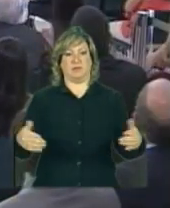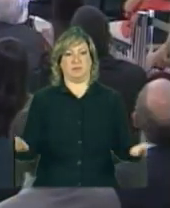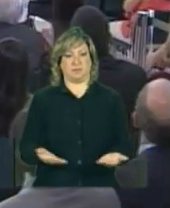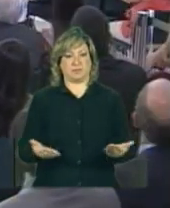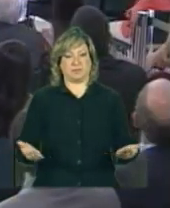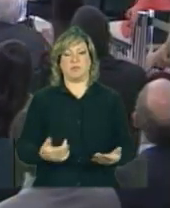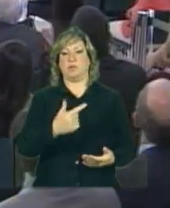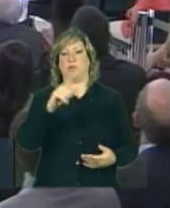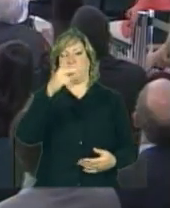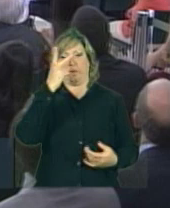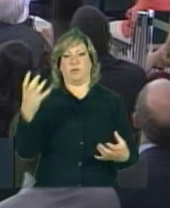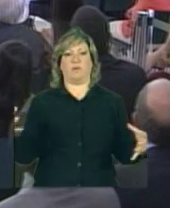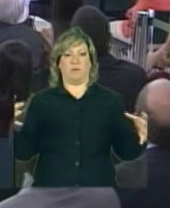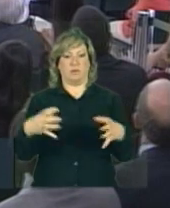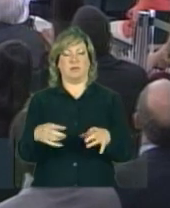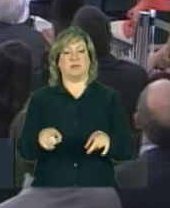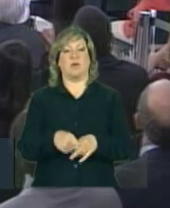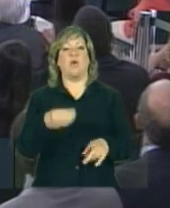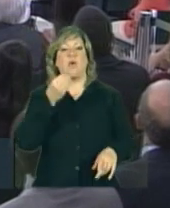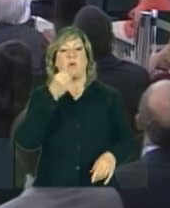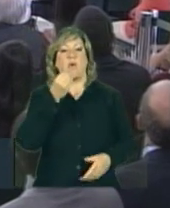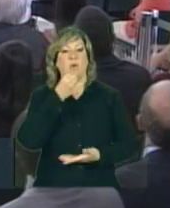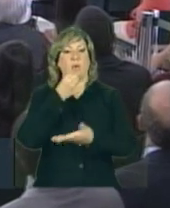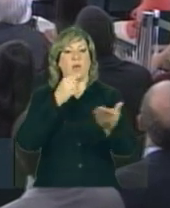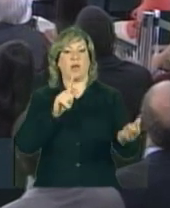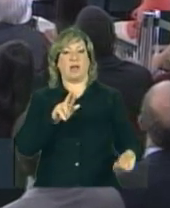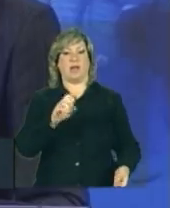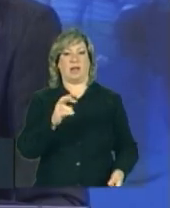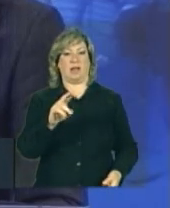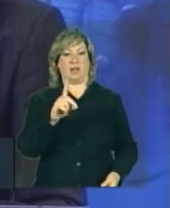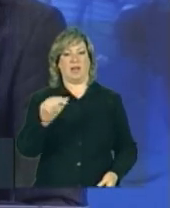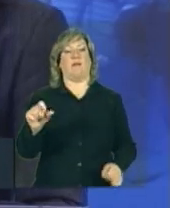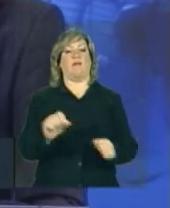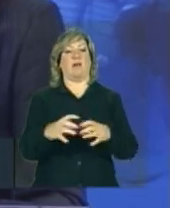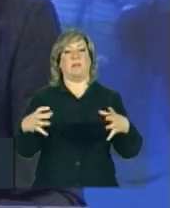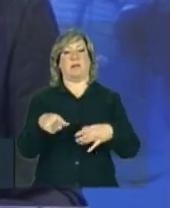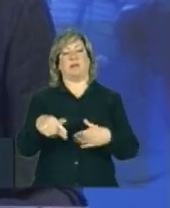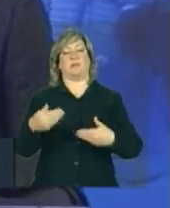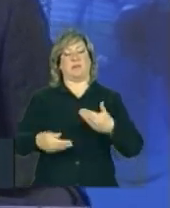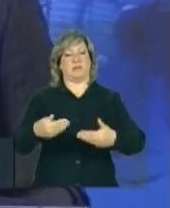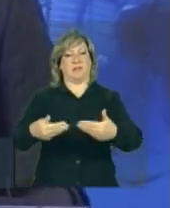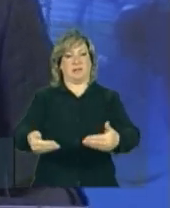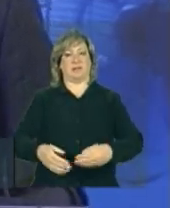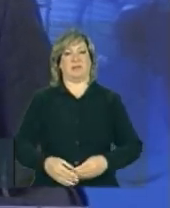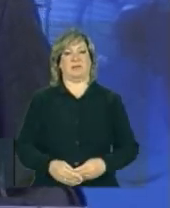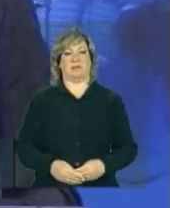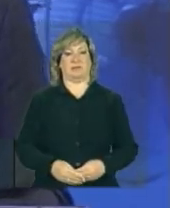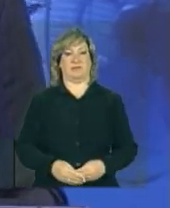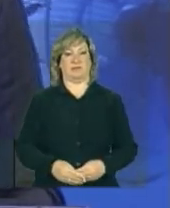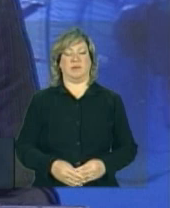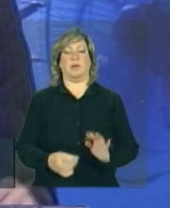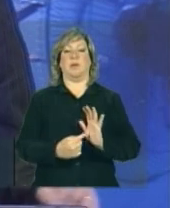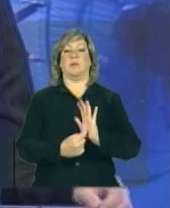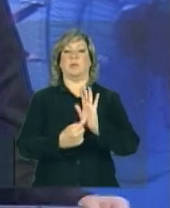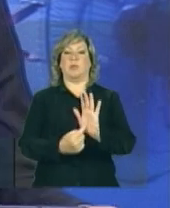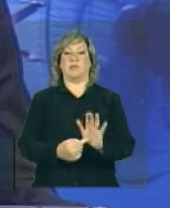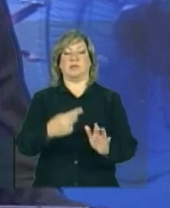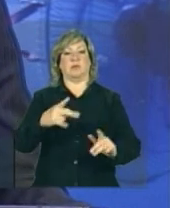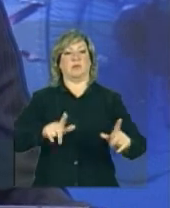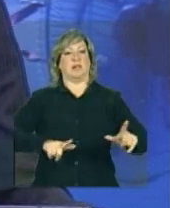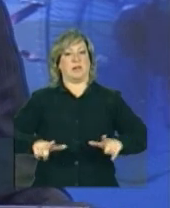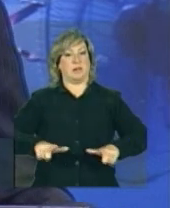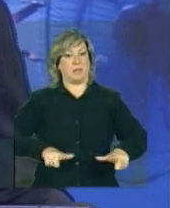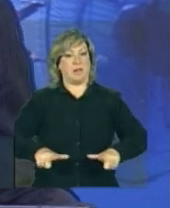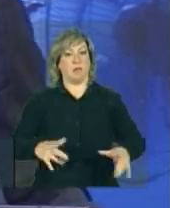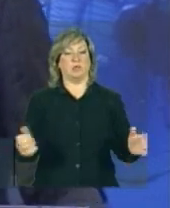demais envolvidos, e a oportunidade da Gerdau de fazer parte deste processo, mostrando o seu trabalho